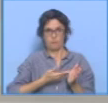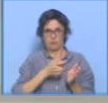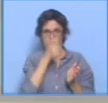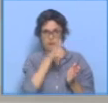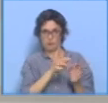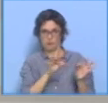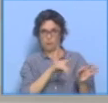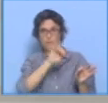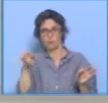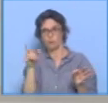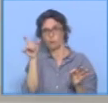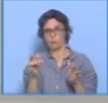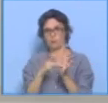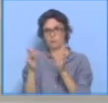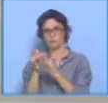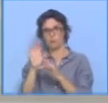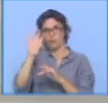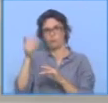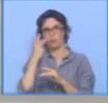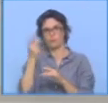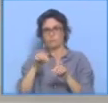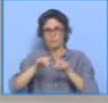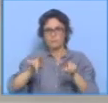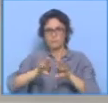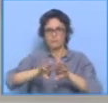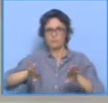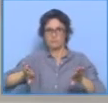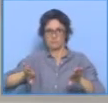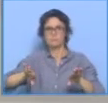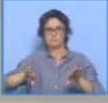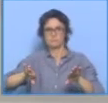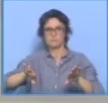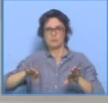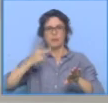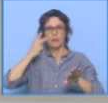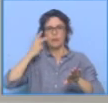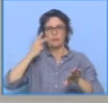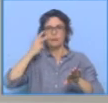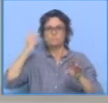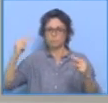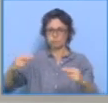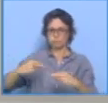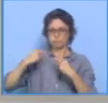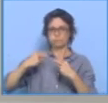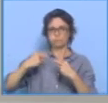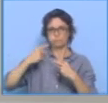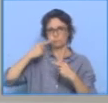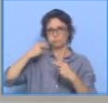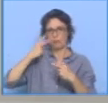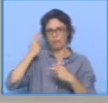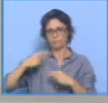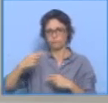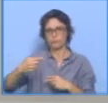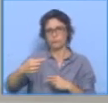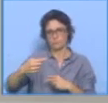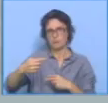Jesus. 2 formas de estar na vida, isto é, de realizar a própria vida, como queria o doutor da lei. O